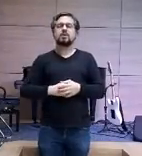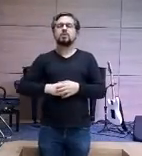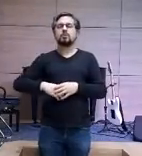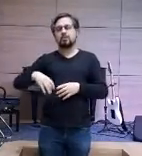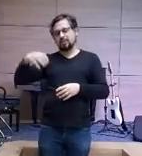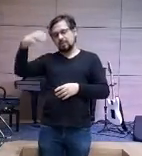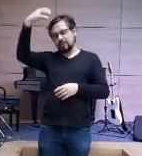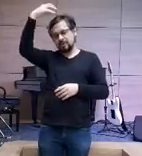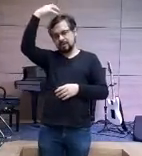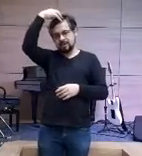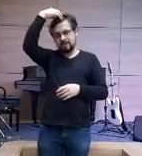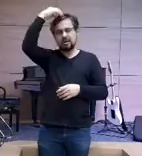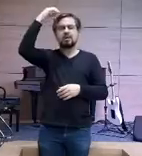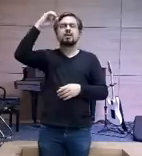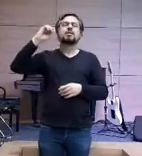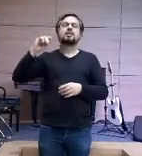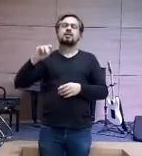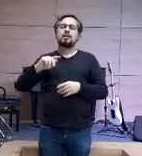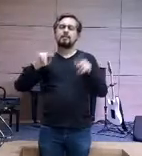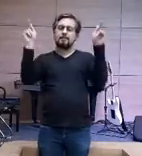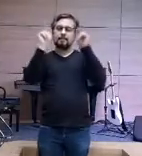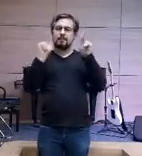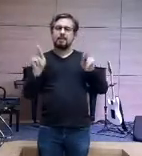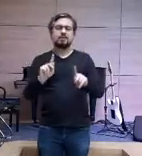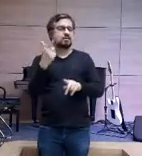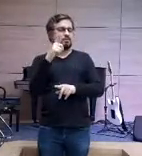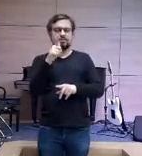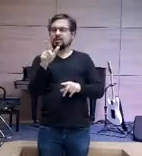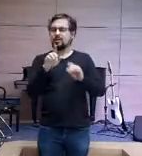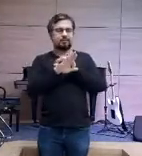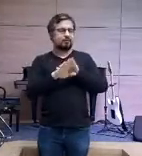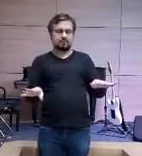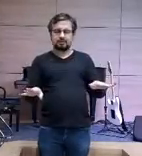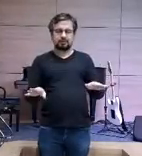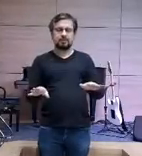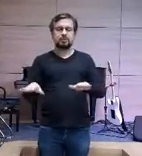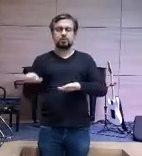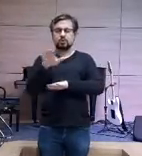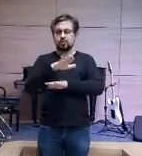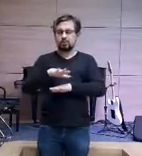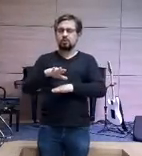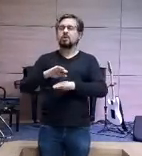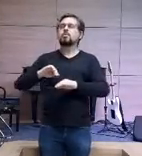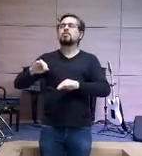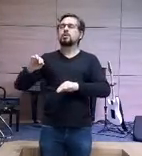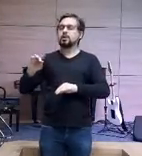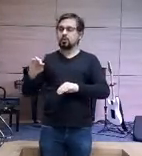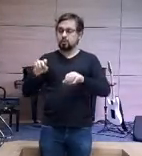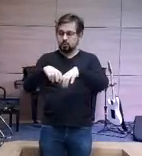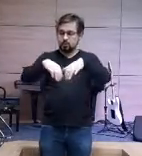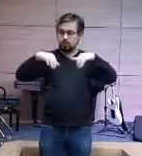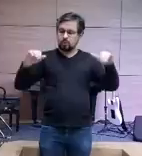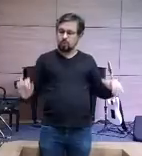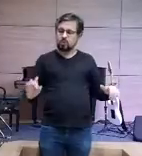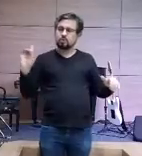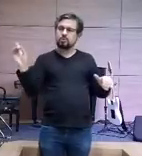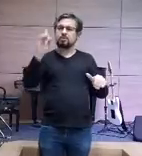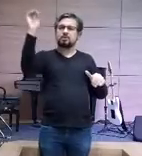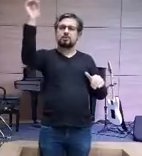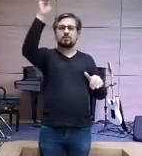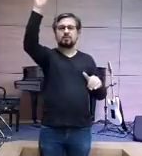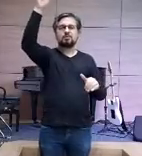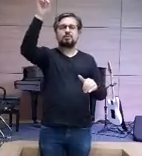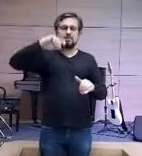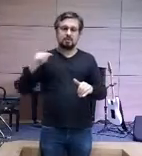Principado e da Paz não haverá fim sobre o trono de Davi e no seu reino para o